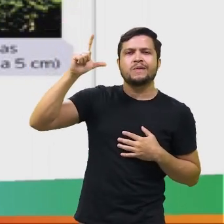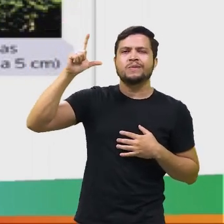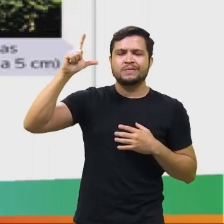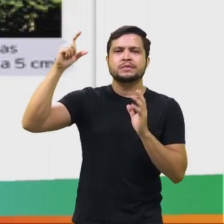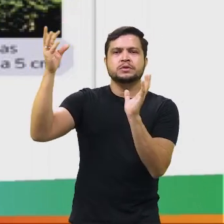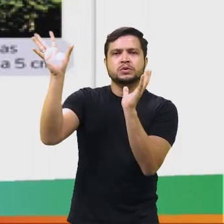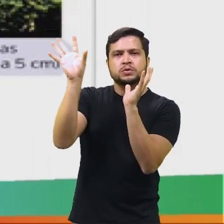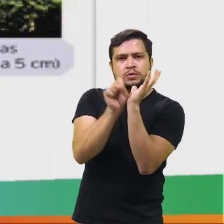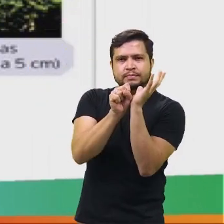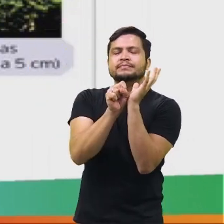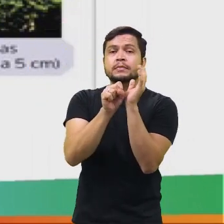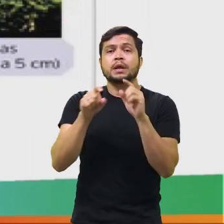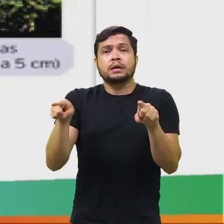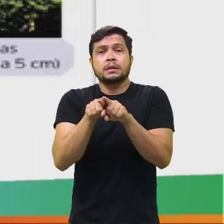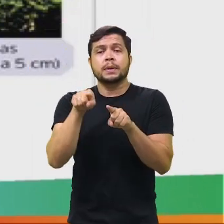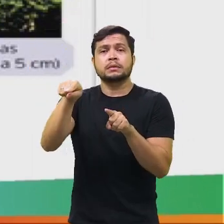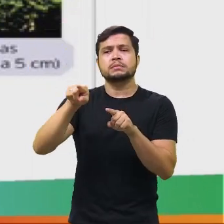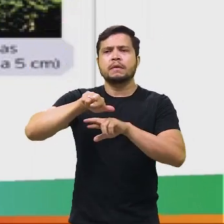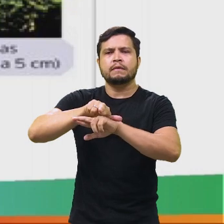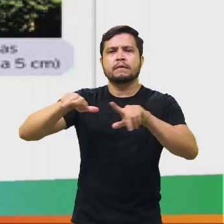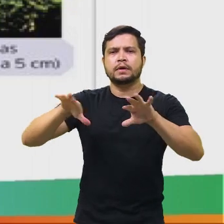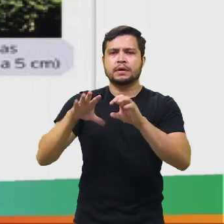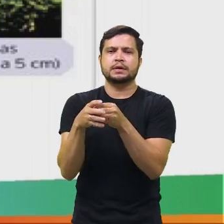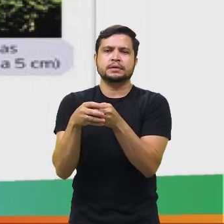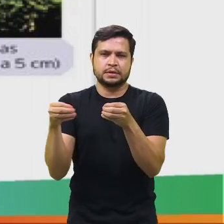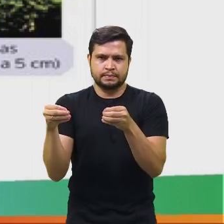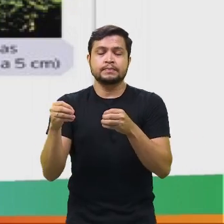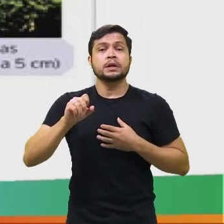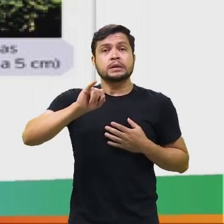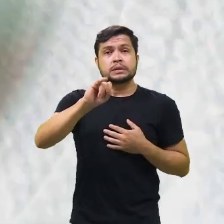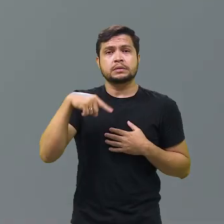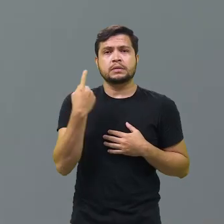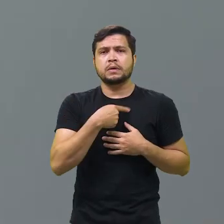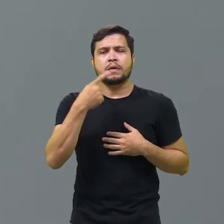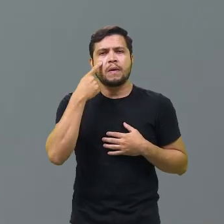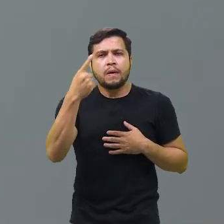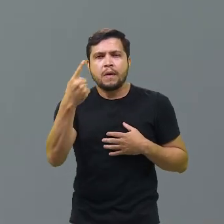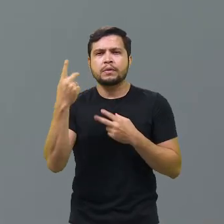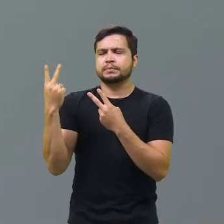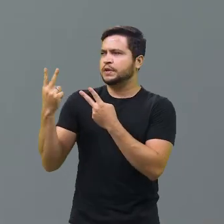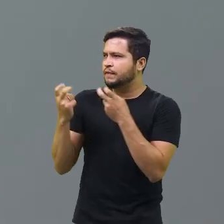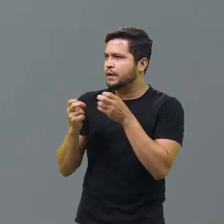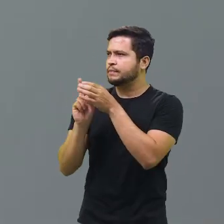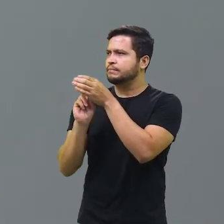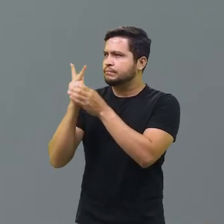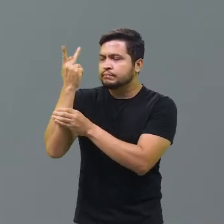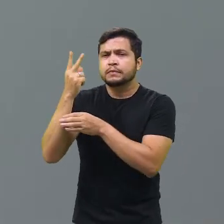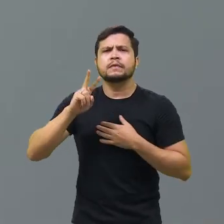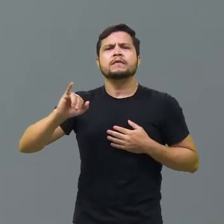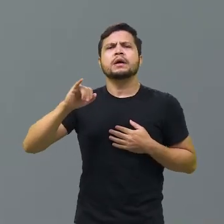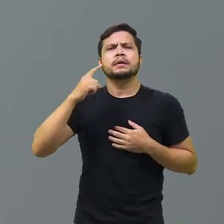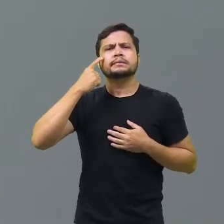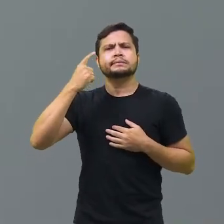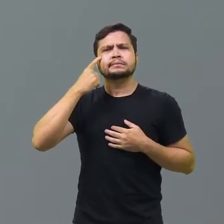vai ter que eles são indivíduos multicelulares. Se a gente der uma observada nos vegetais, a gente vai perceber essa adaptação que eles